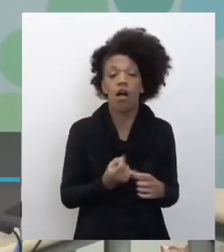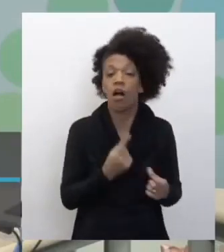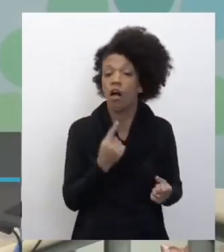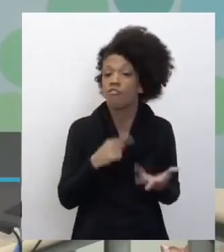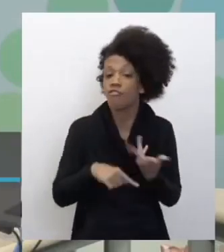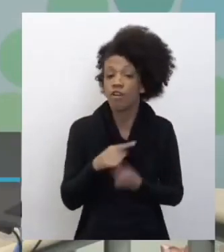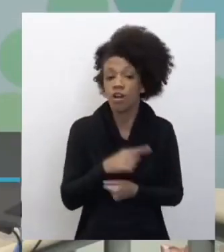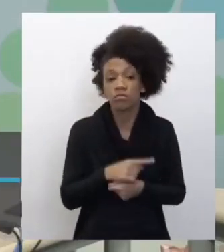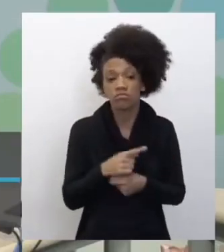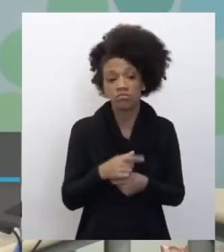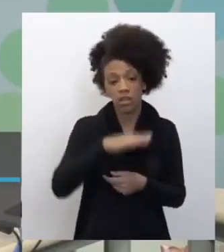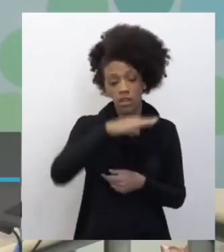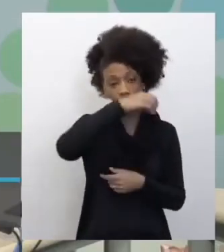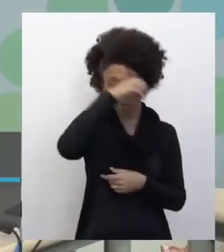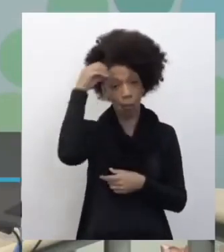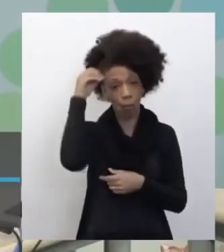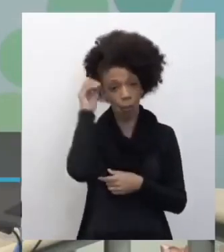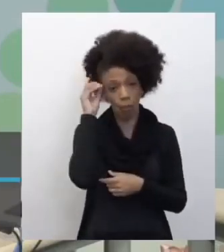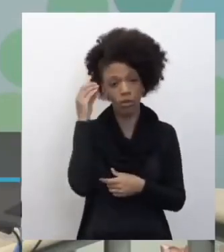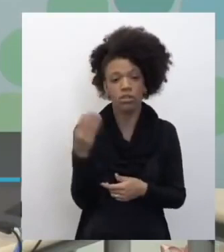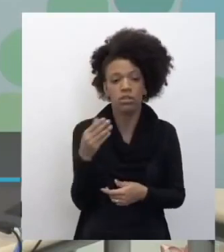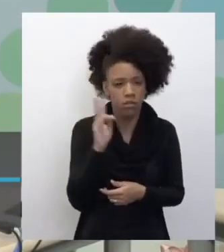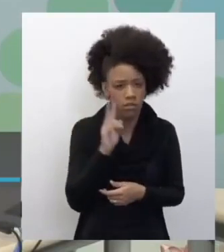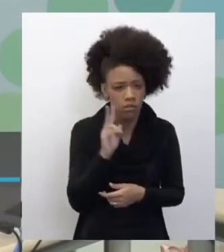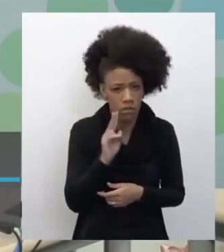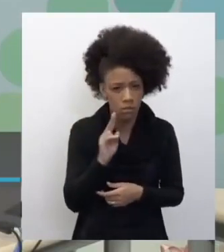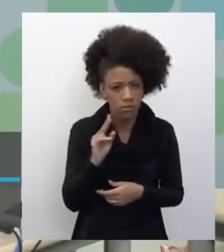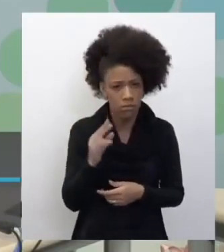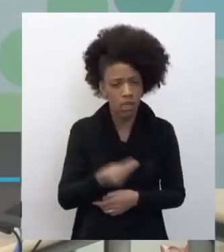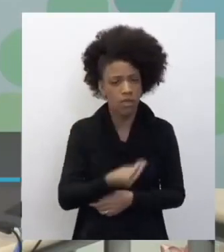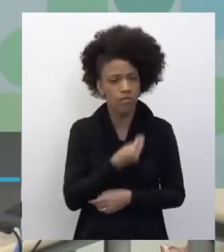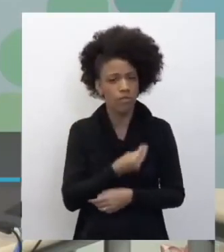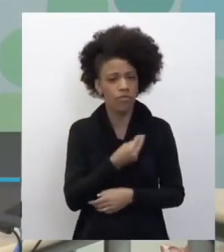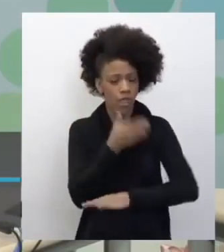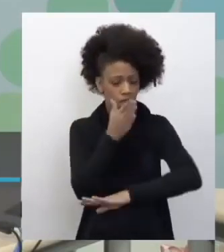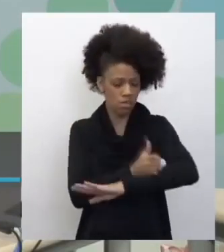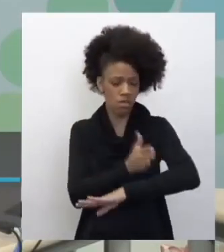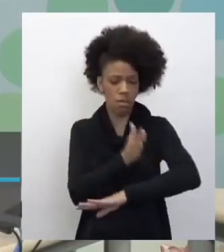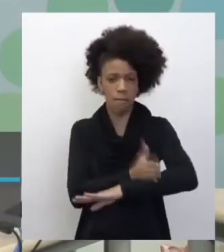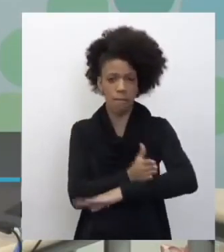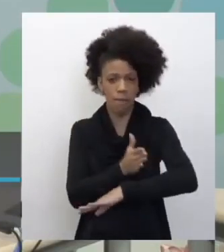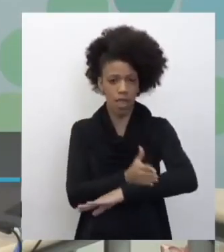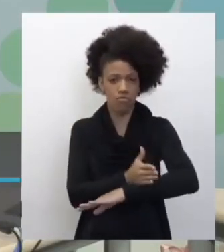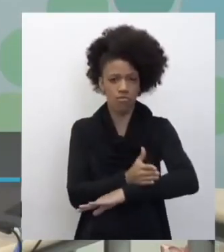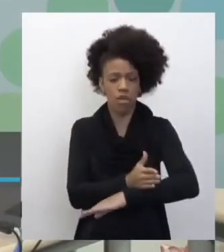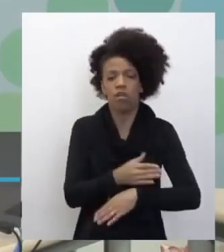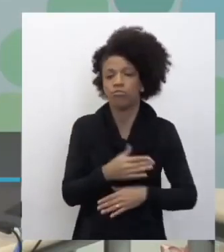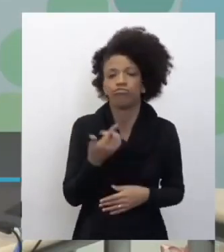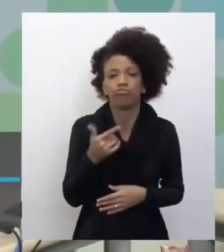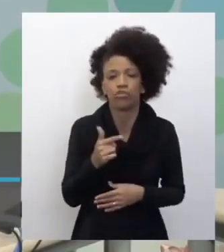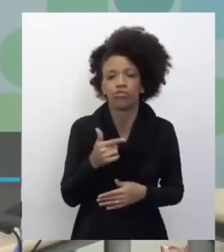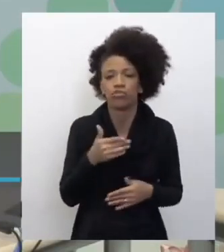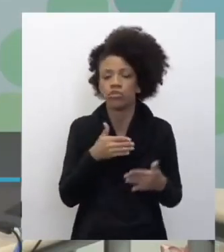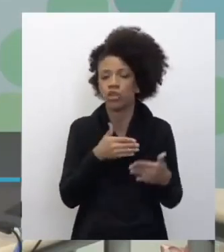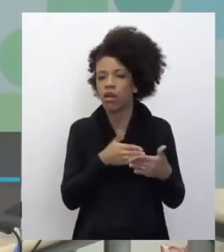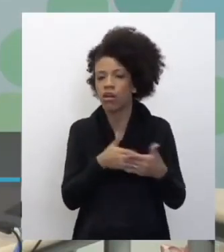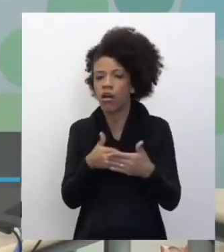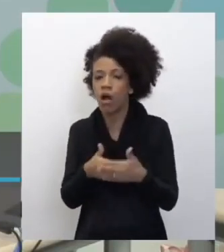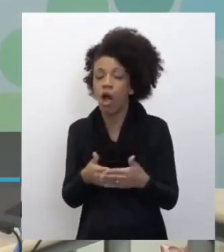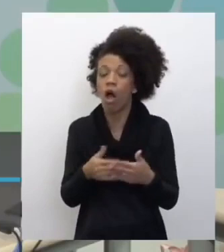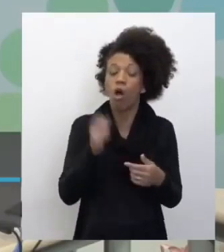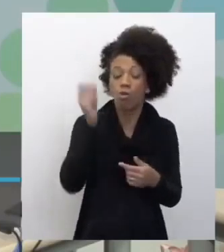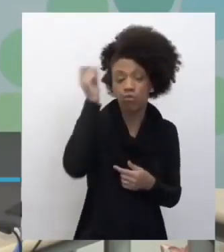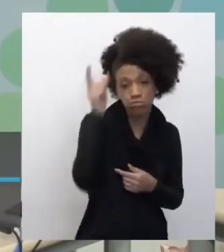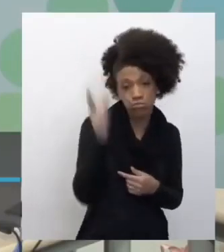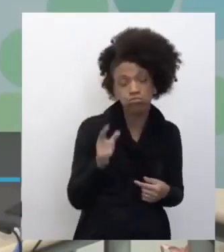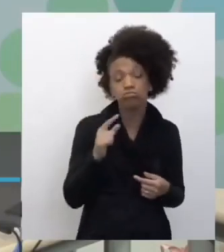era analfabeta. Lembra? Estavam em plena Idade Média. Né? O povo não tinha acesso à cultura, ao conhecimento, ao saber. Então, o que eles faziam?